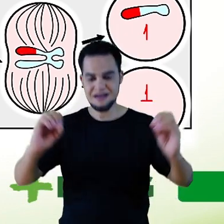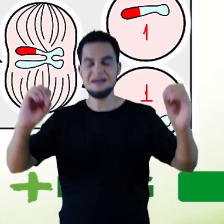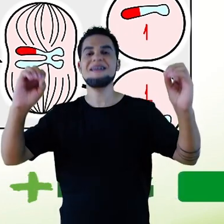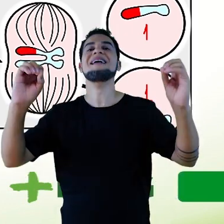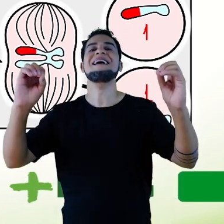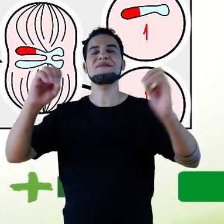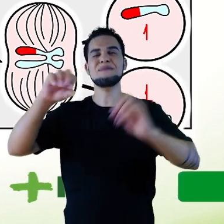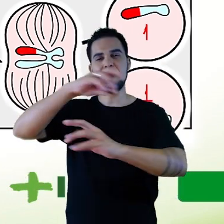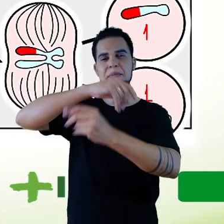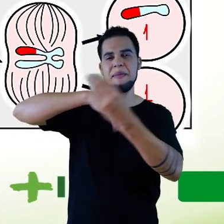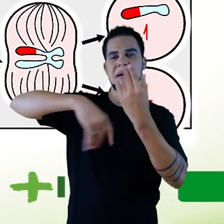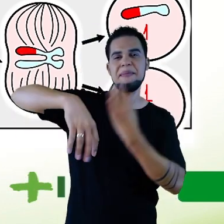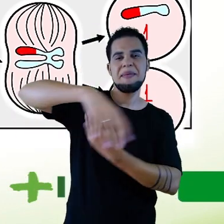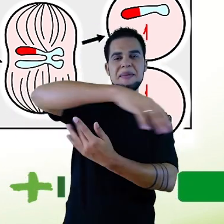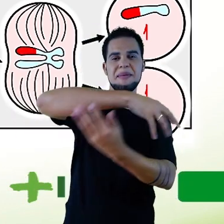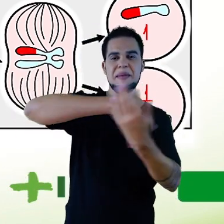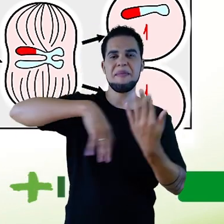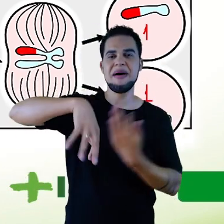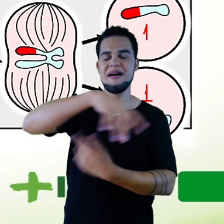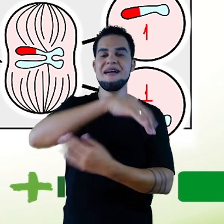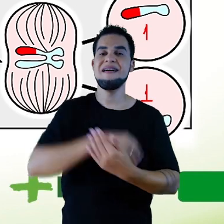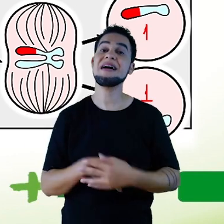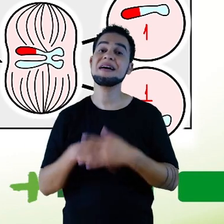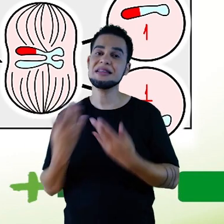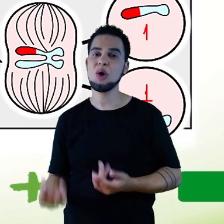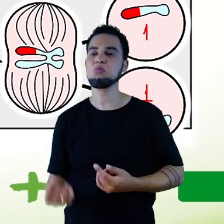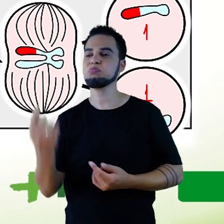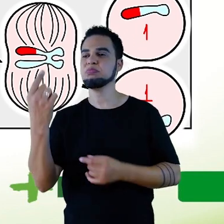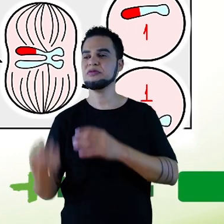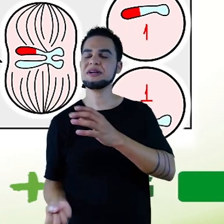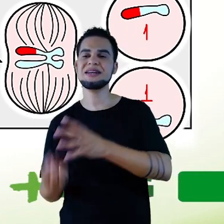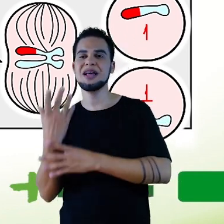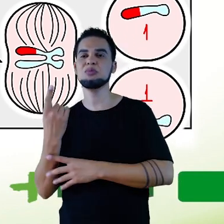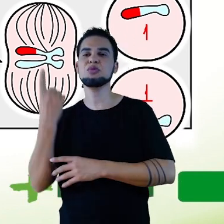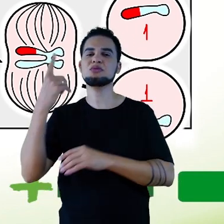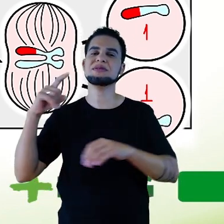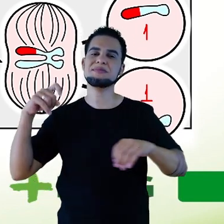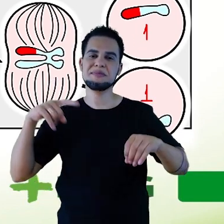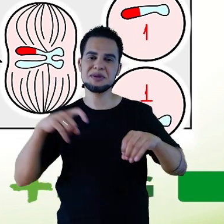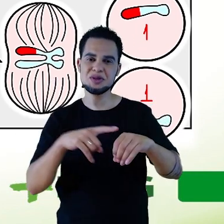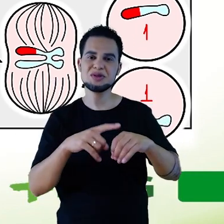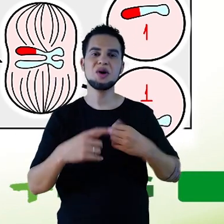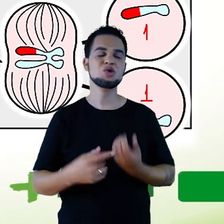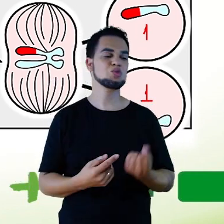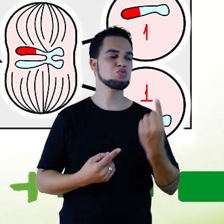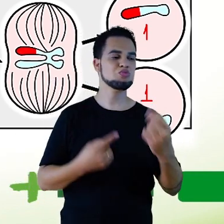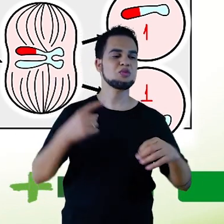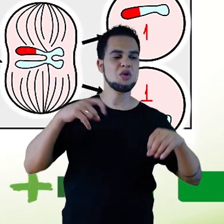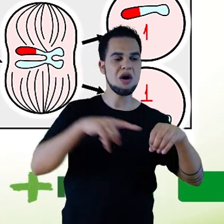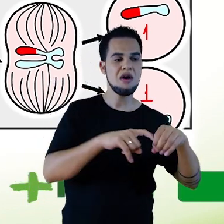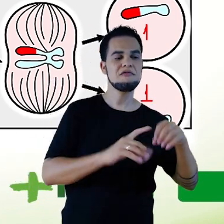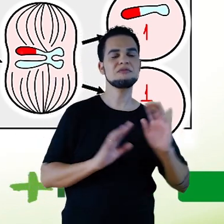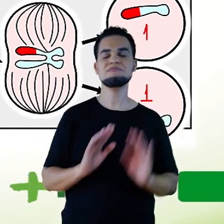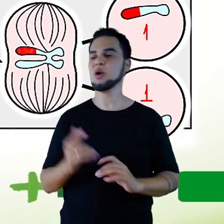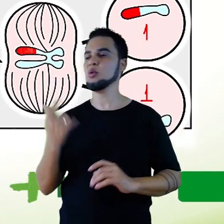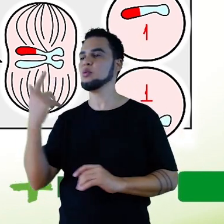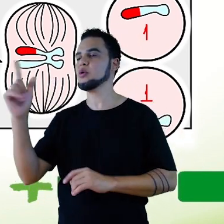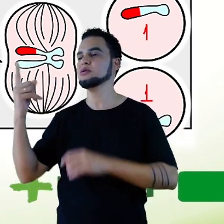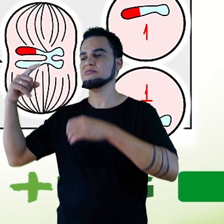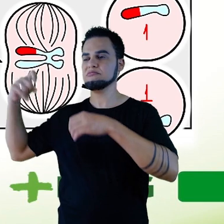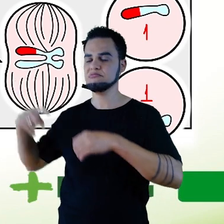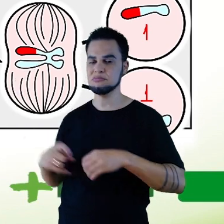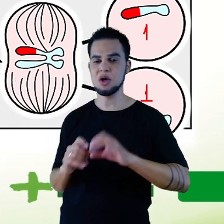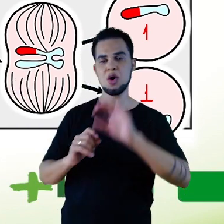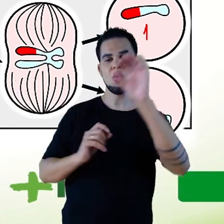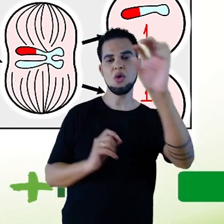E aí um filhotinho vai ter ele foi formado por um espermatozoide e um óvulo forma ele. Aí vem um outro espermatozoide,